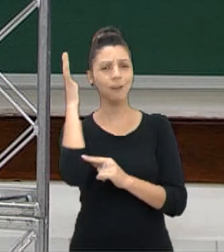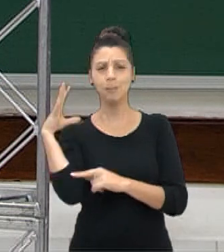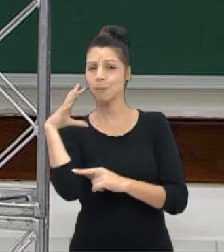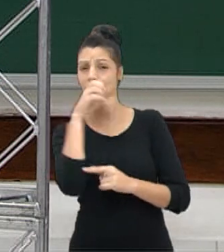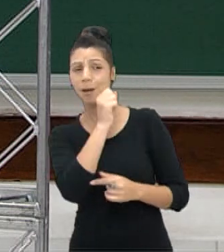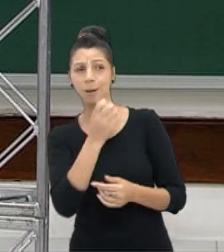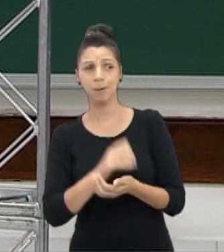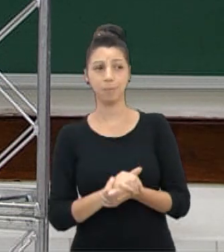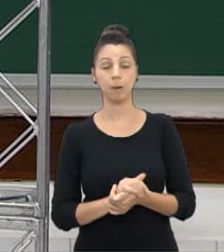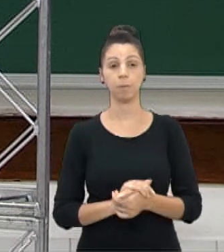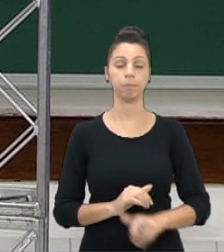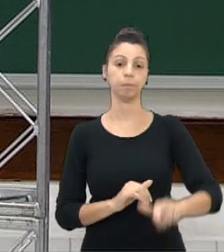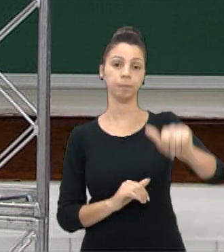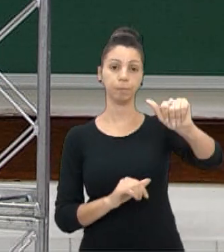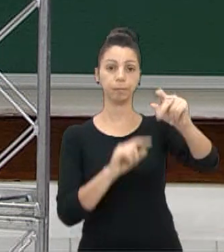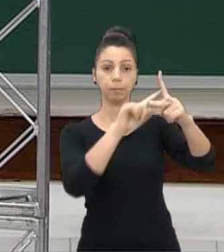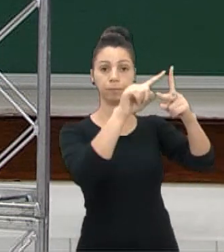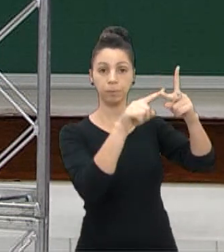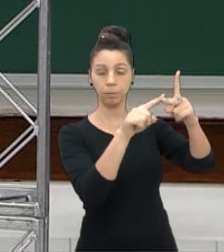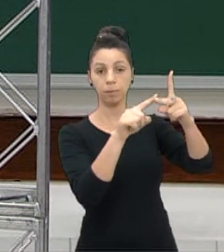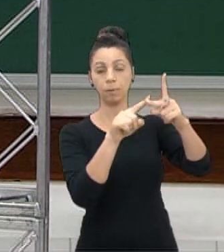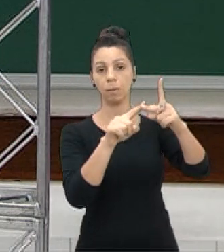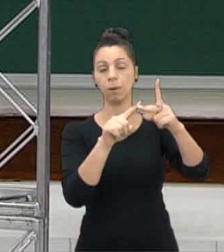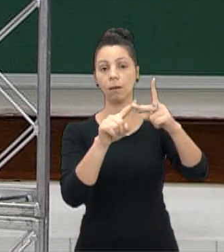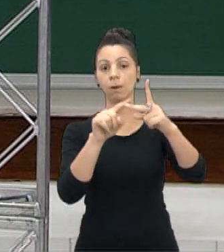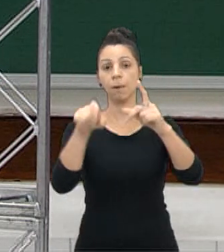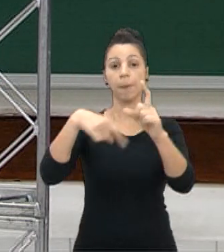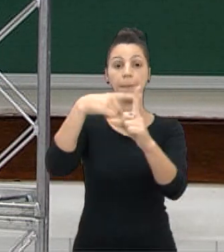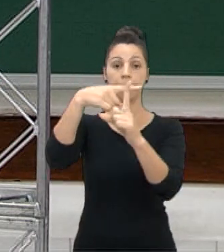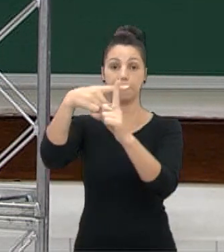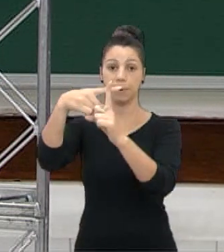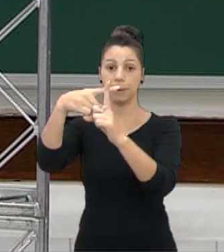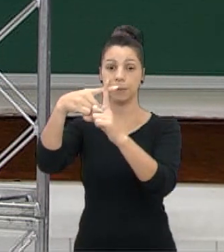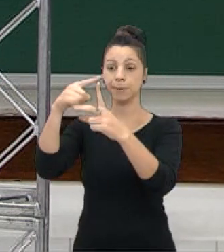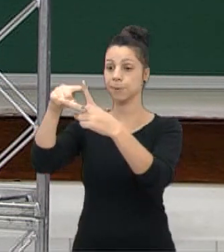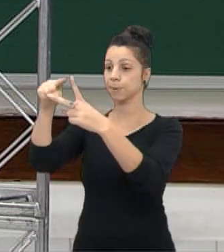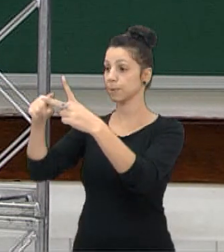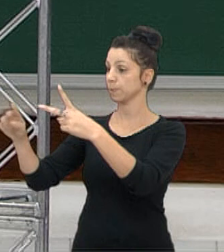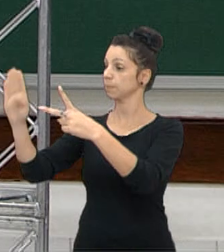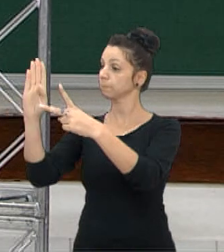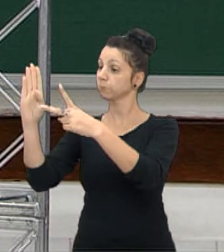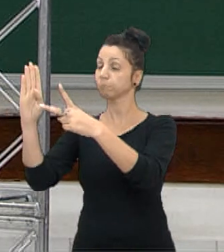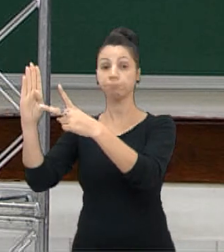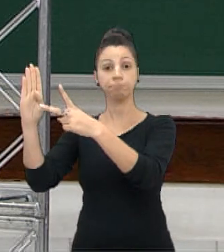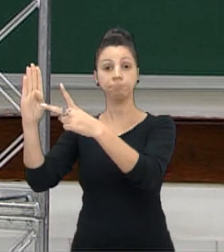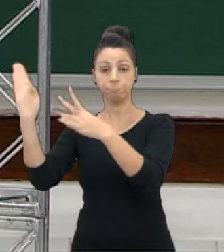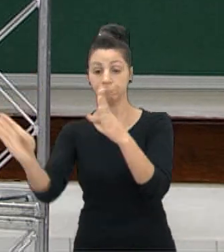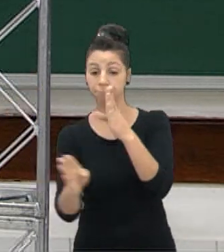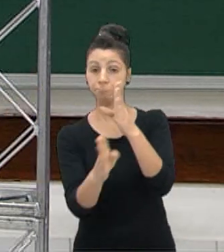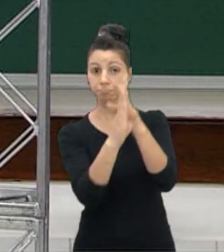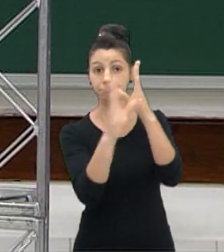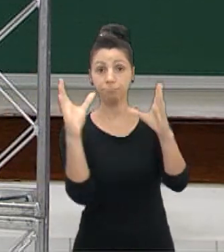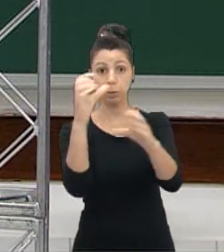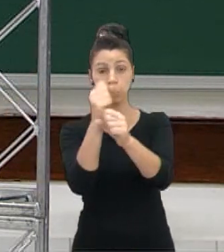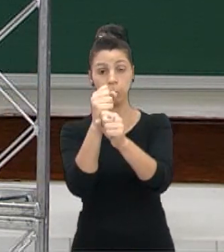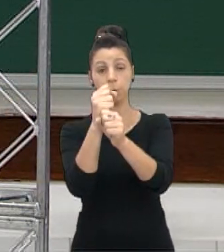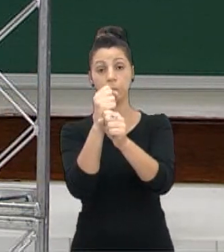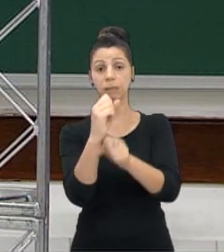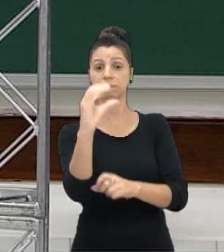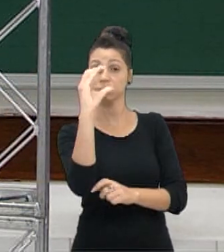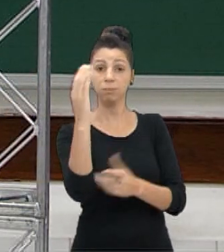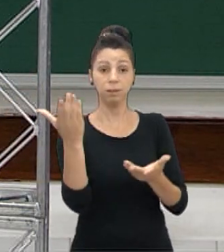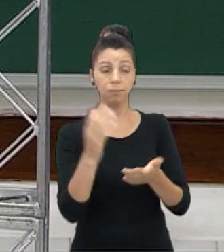temos o ângulo A mais o ângulo B, vai dar então o ângulo C. Consequentemente, nós vamos ter